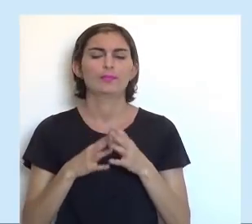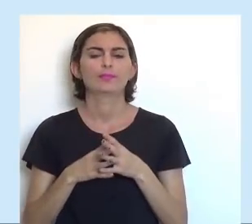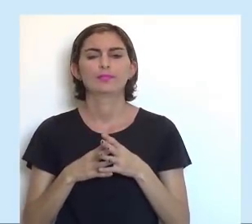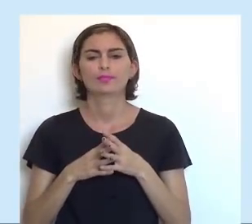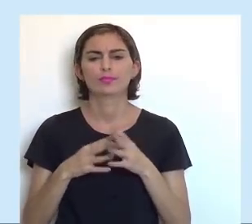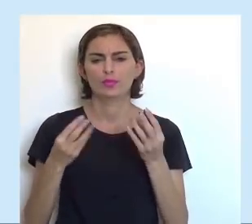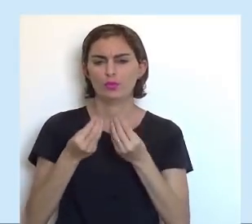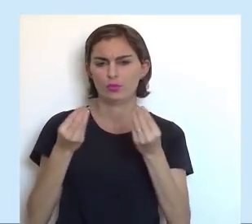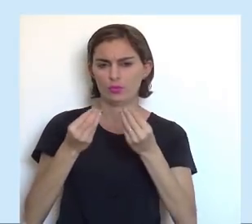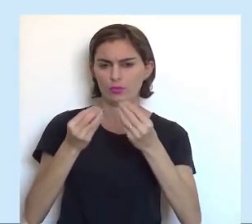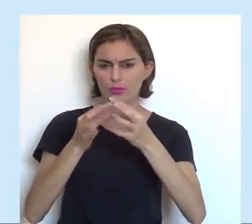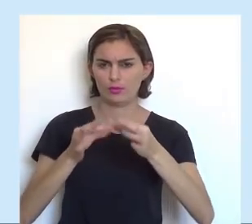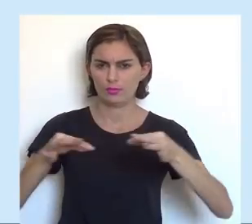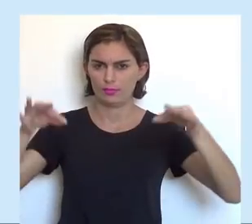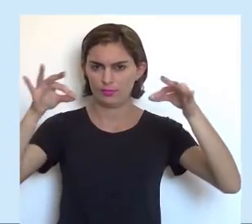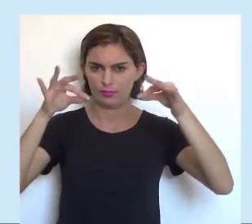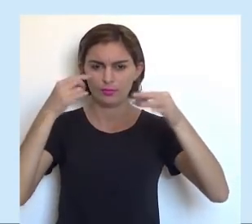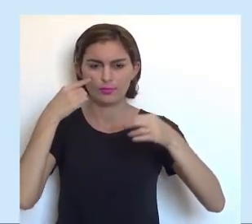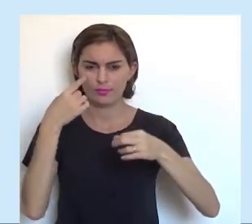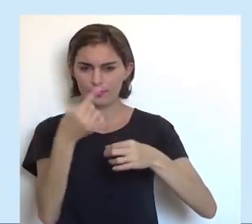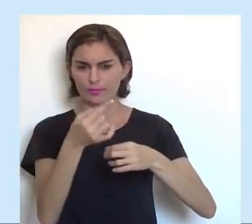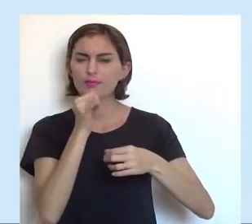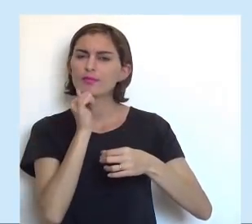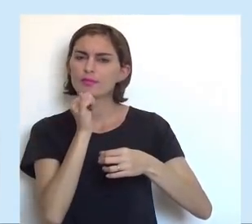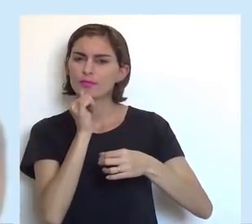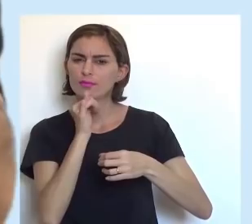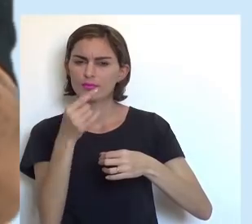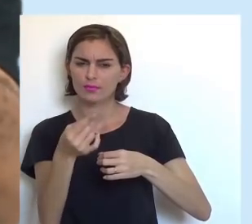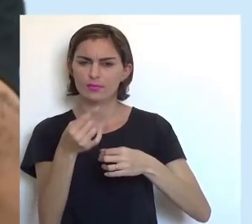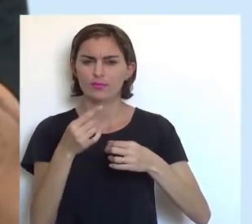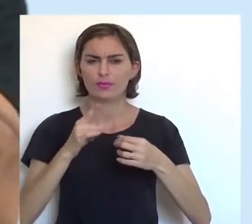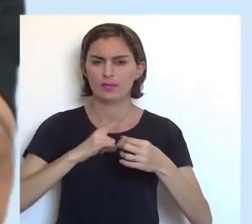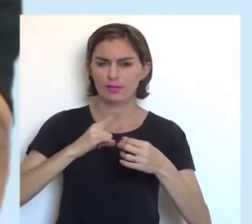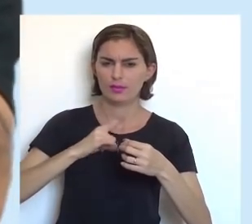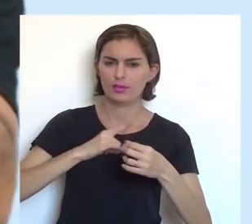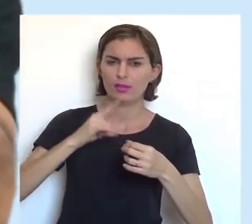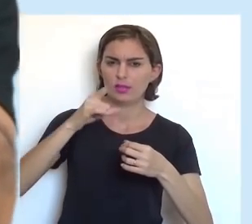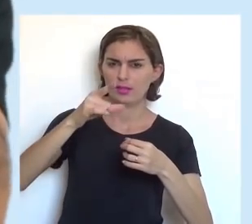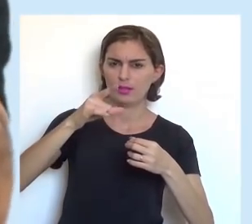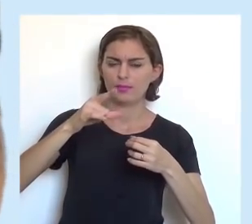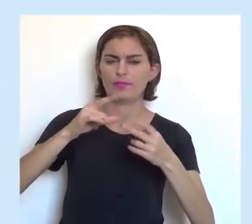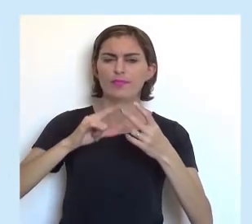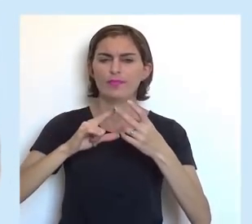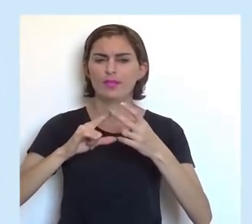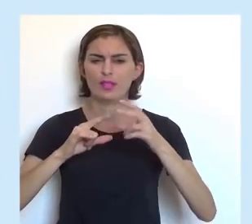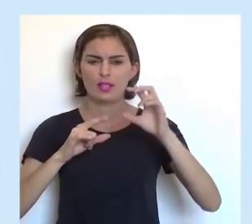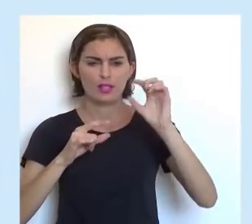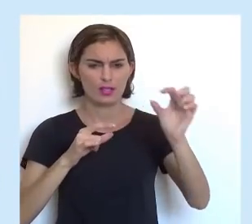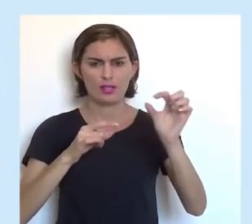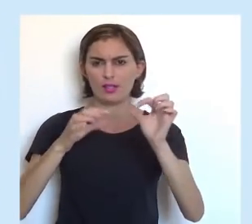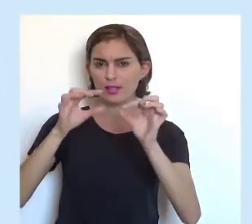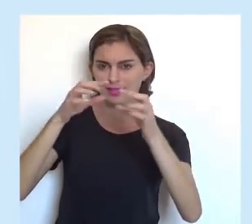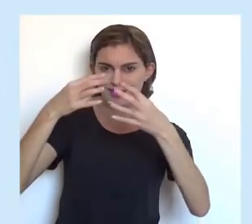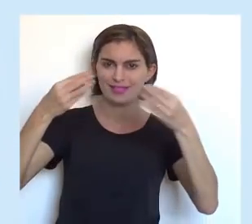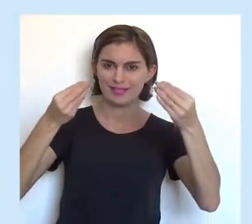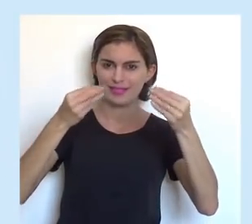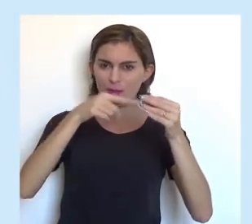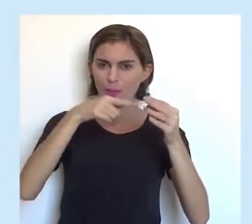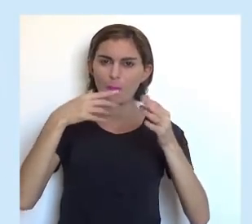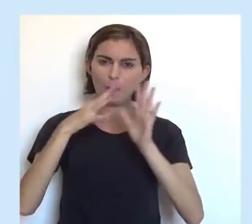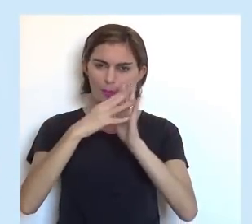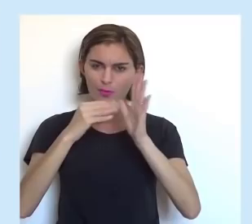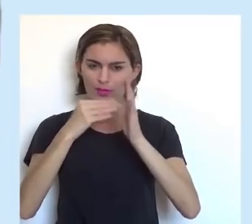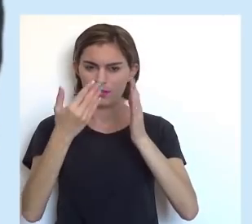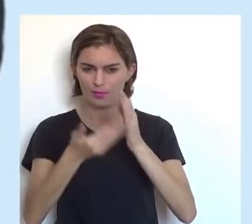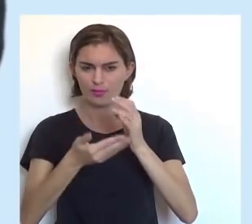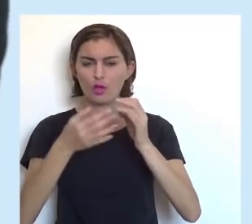desse metil aqui, ó. Então, aqui nós temos, tá, o cis